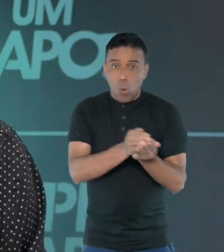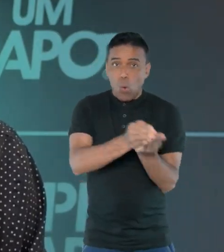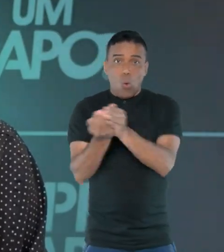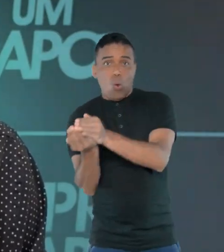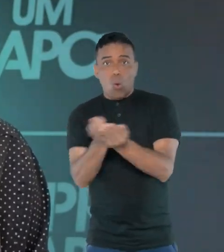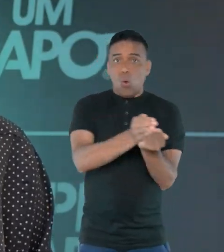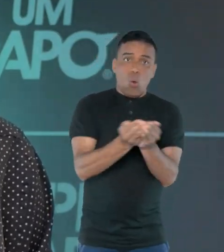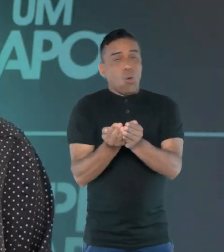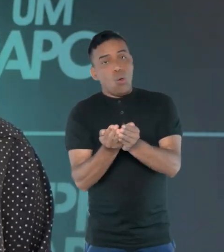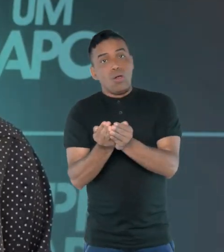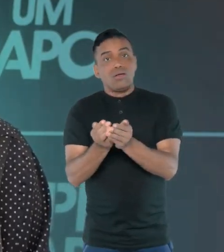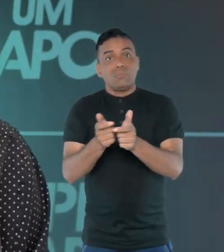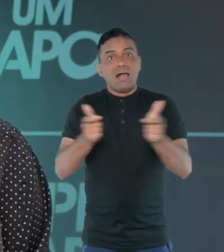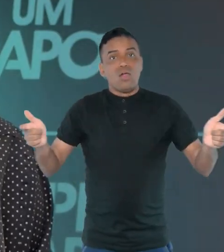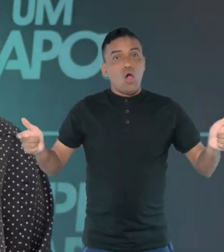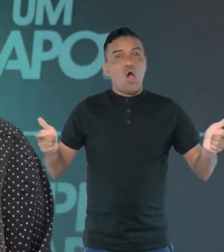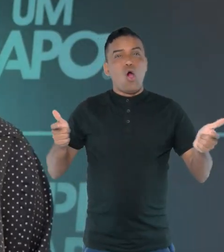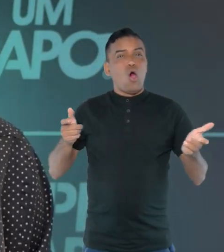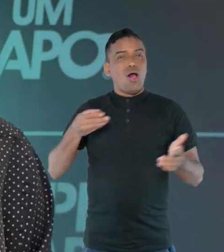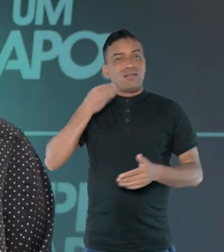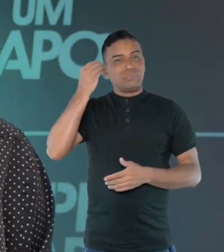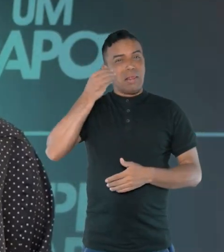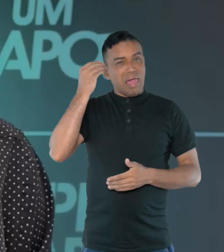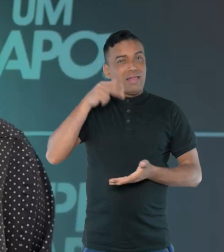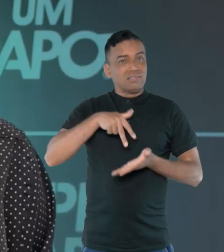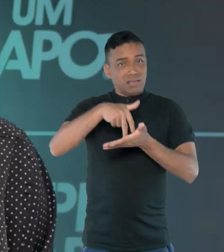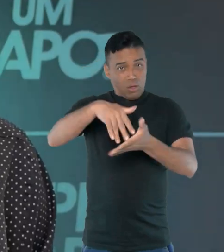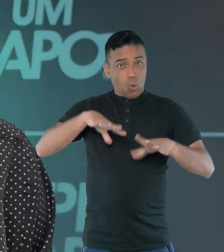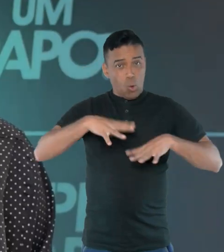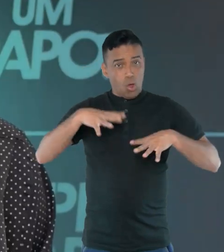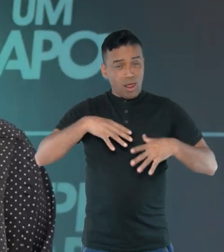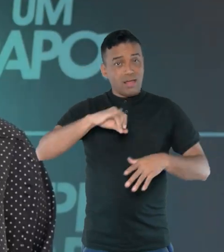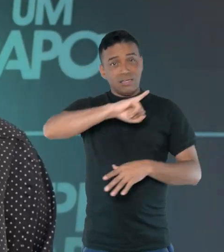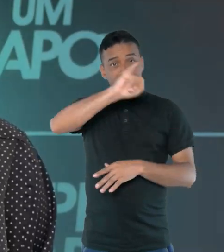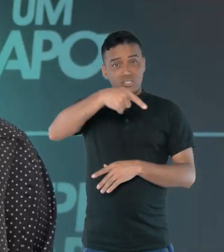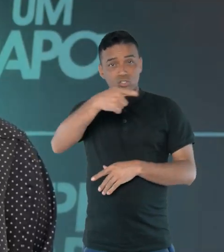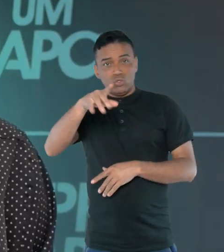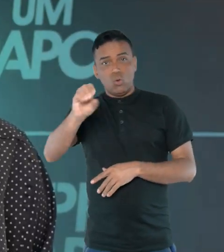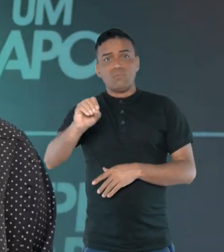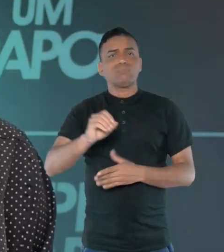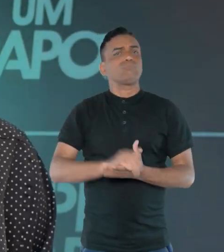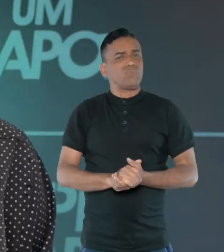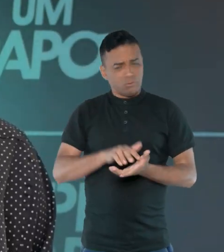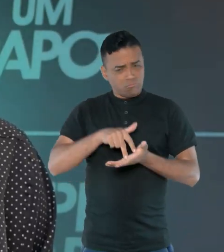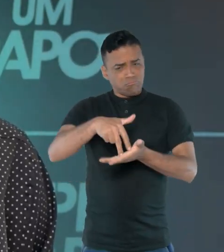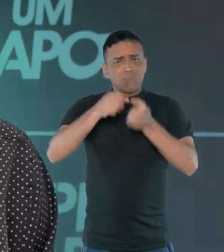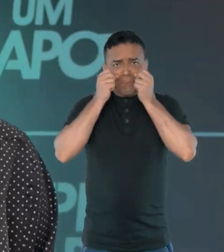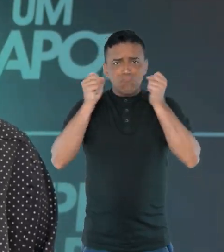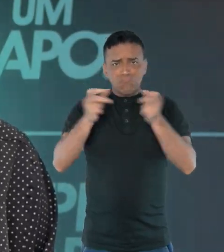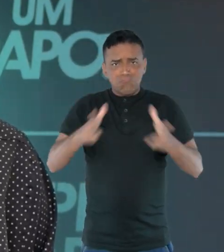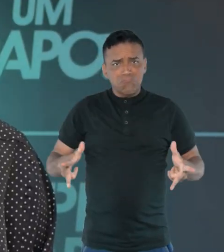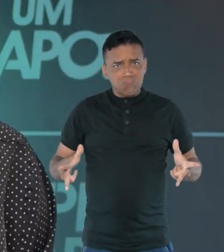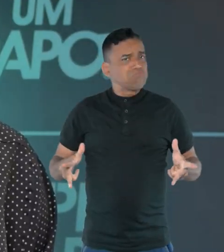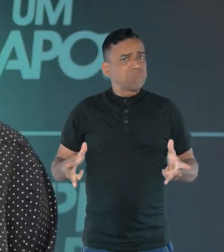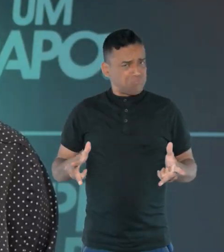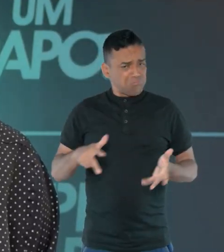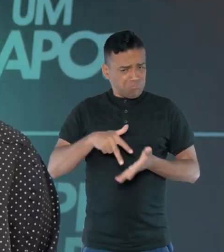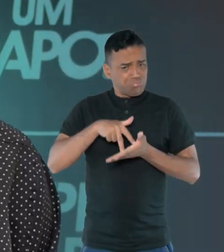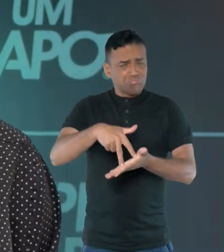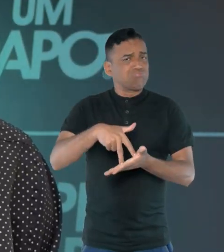real determinação de João. Astuto como era, não cedeu de seu desejo diante de ameaça